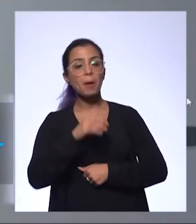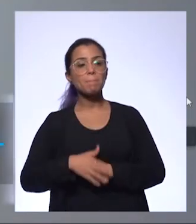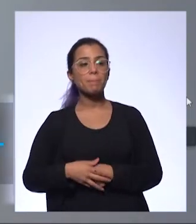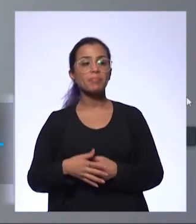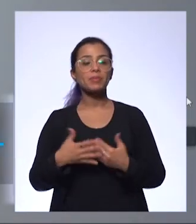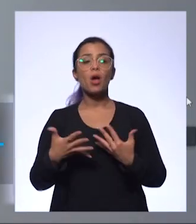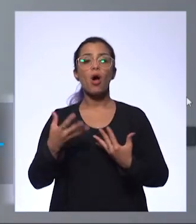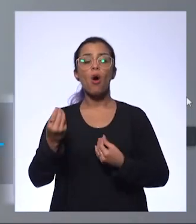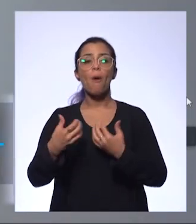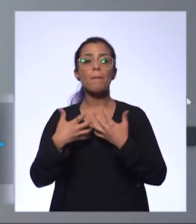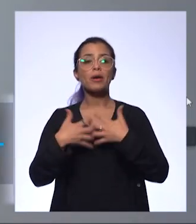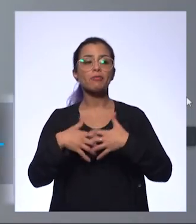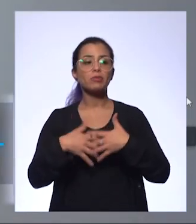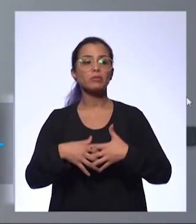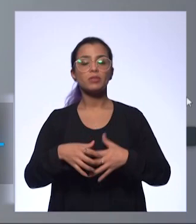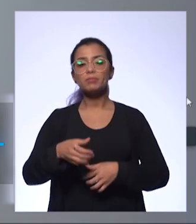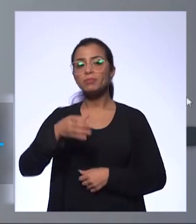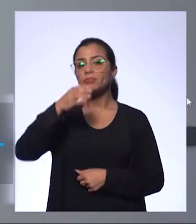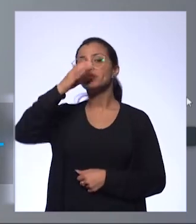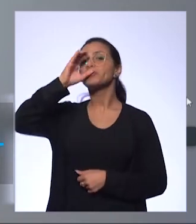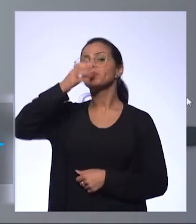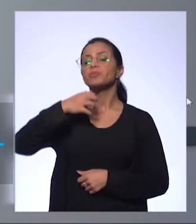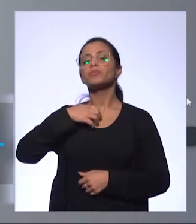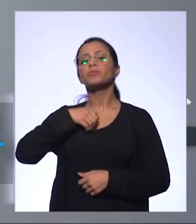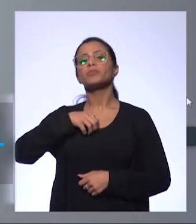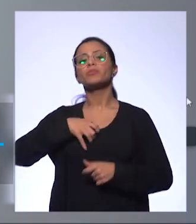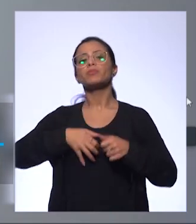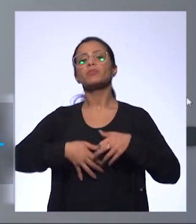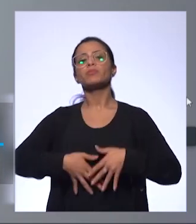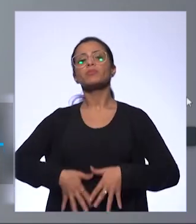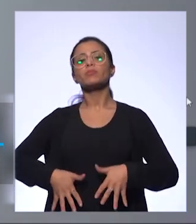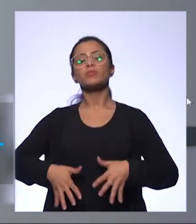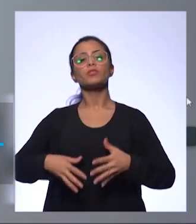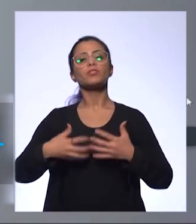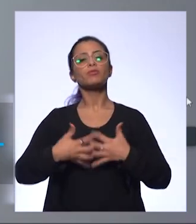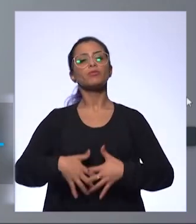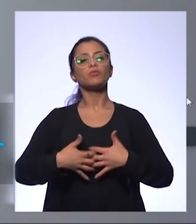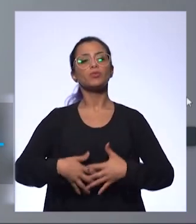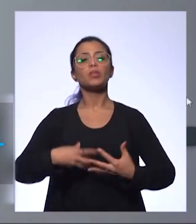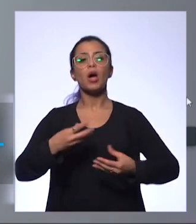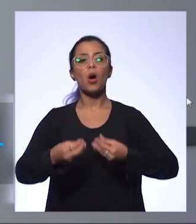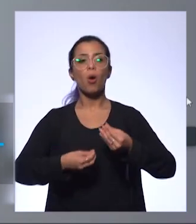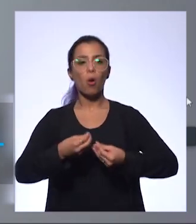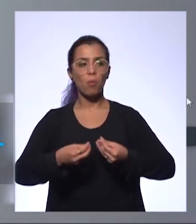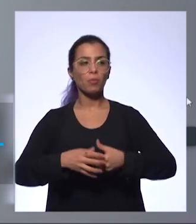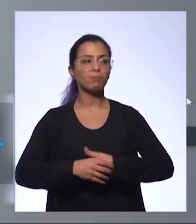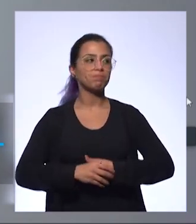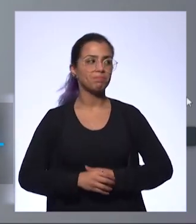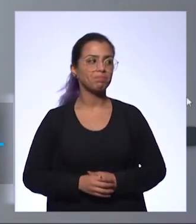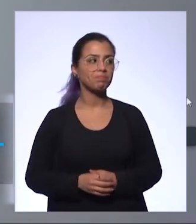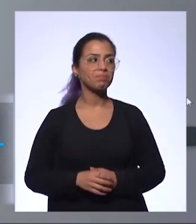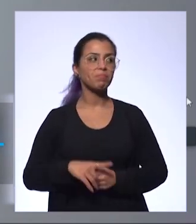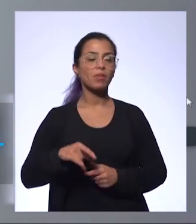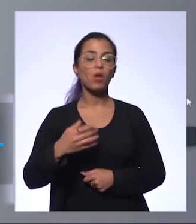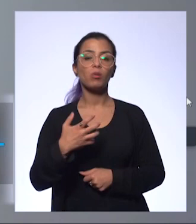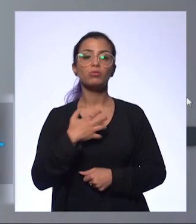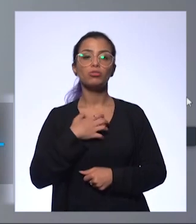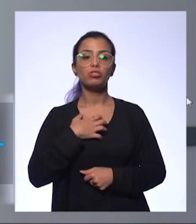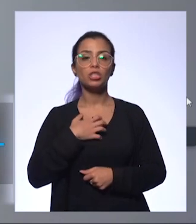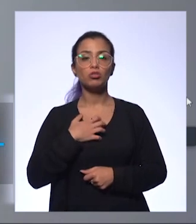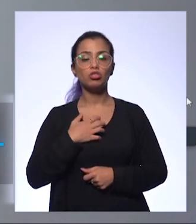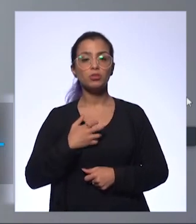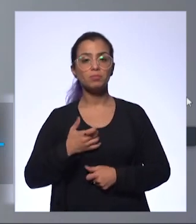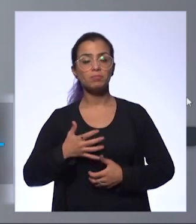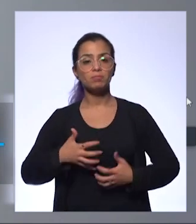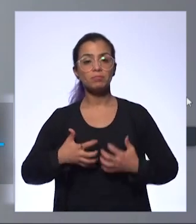como funciona esse antiácido, né? Baseado nessa acidez que ele está tendo no seu estômago. É uma reação de